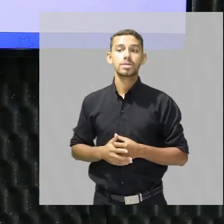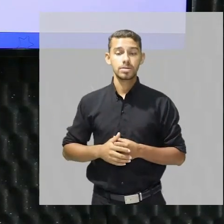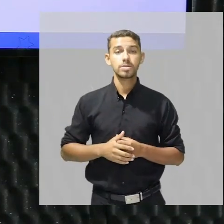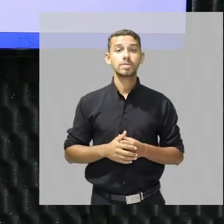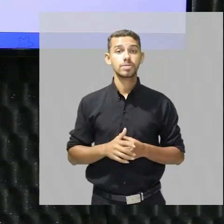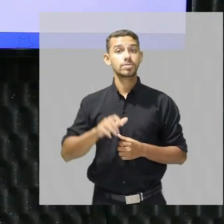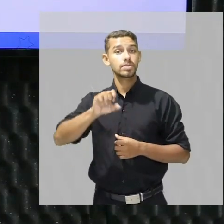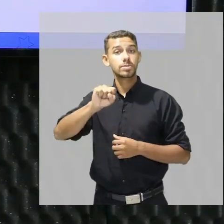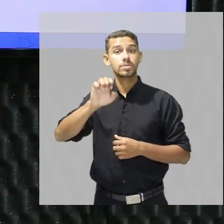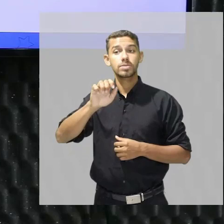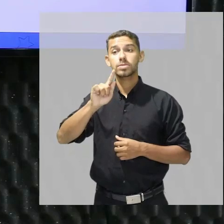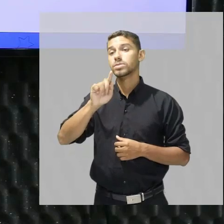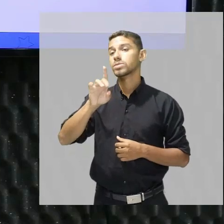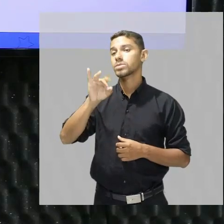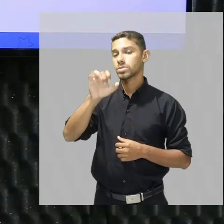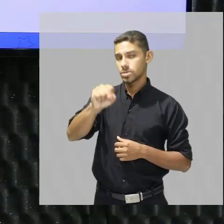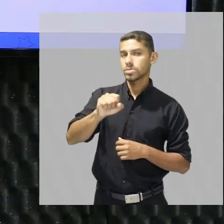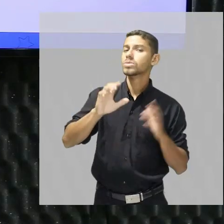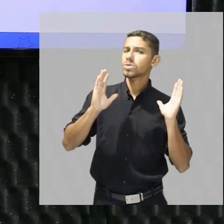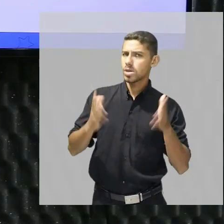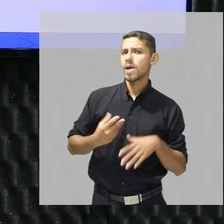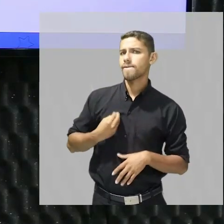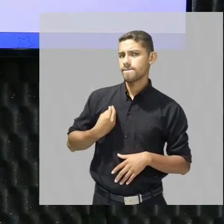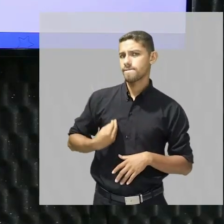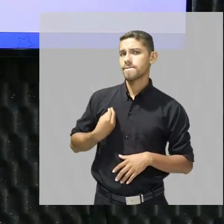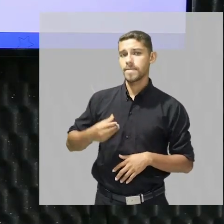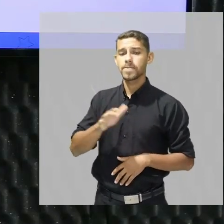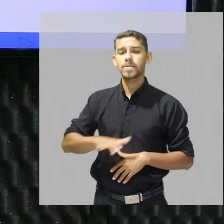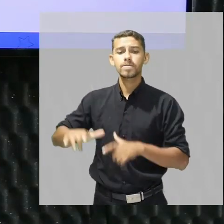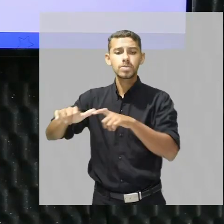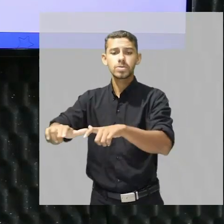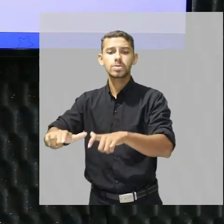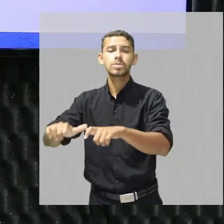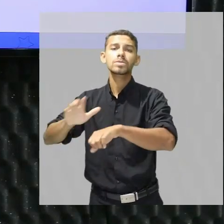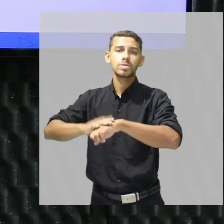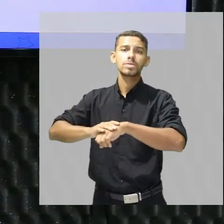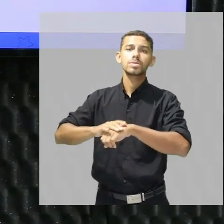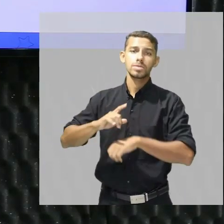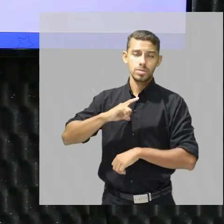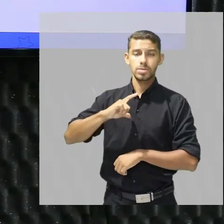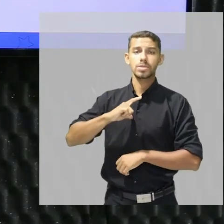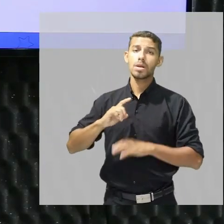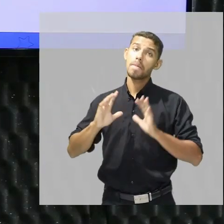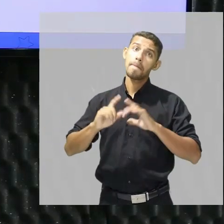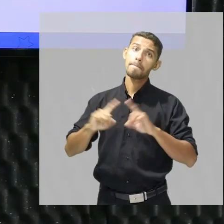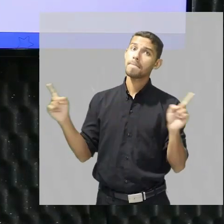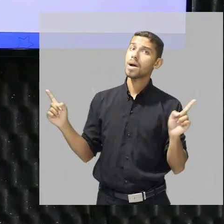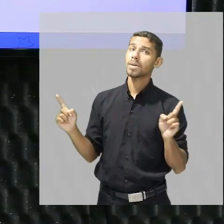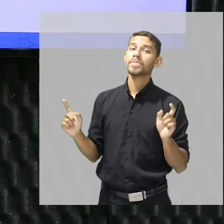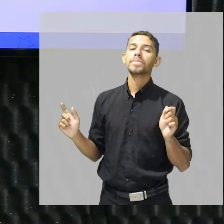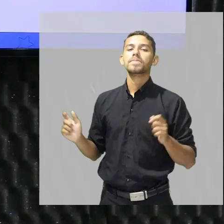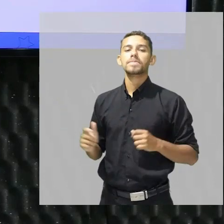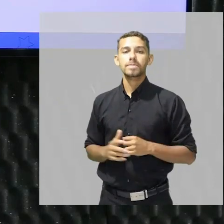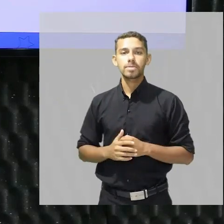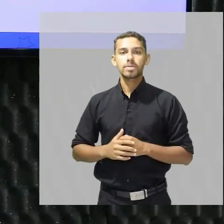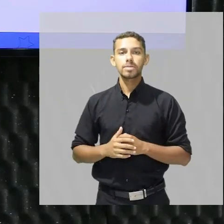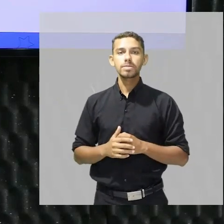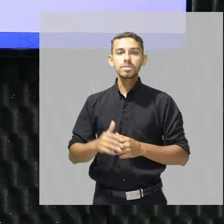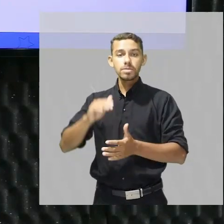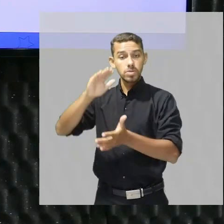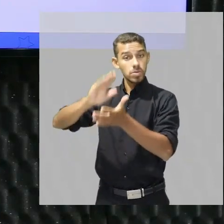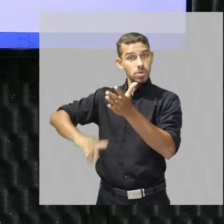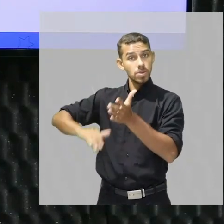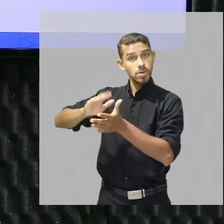não. Já existiram seres vivos naquele local, só que por serem eliminados